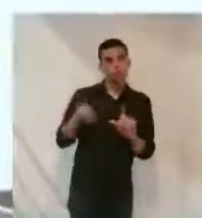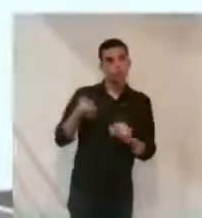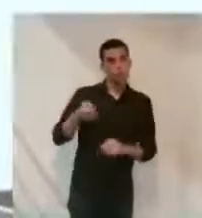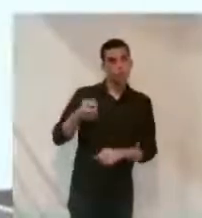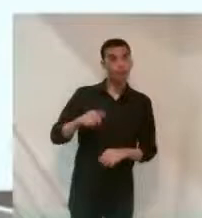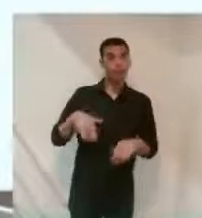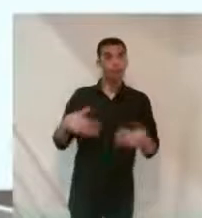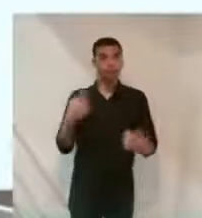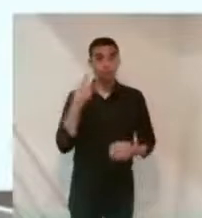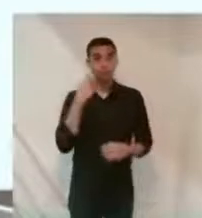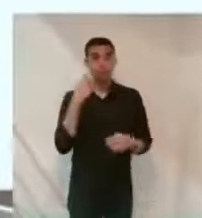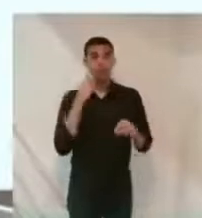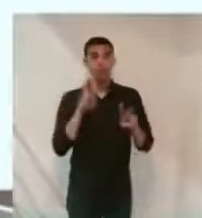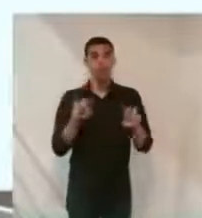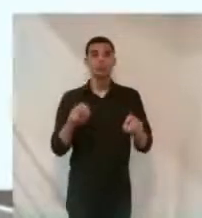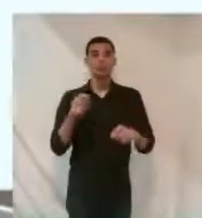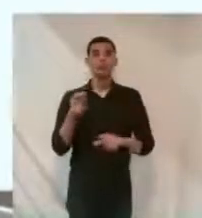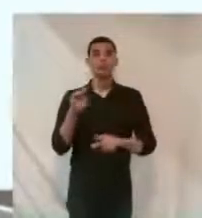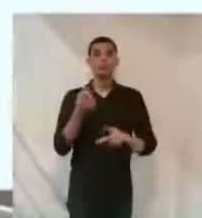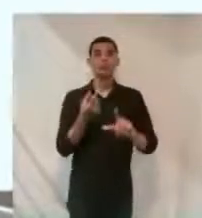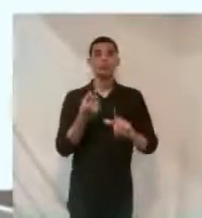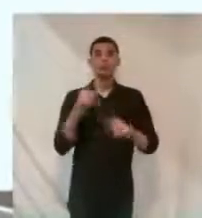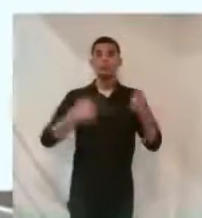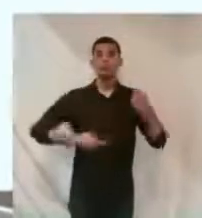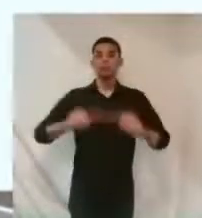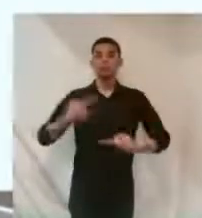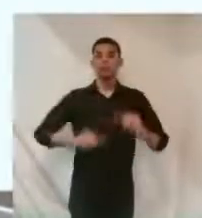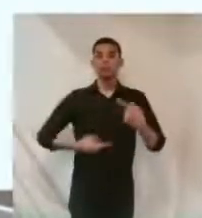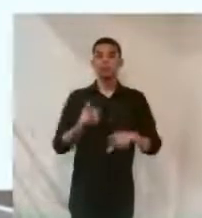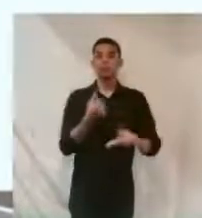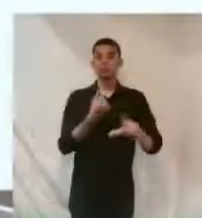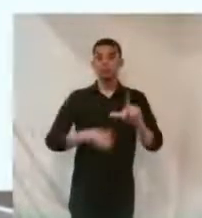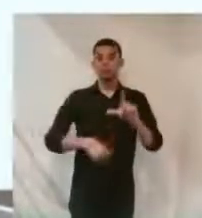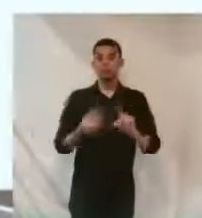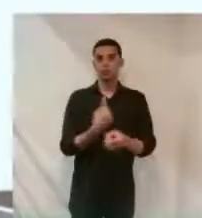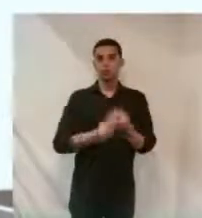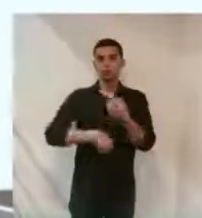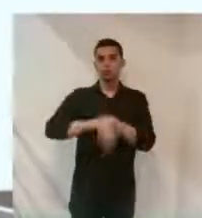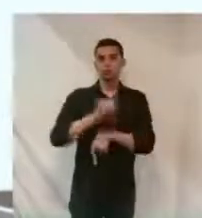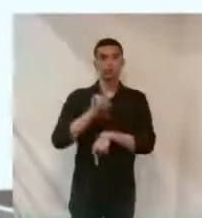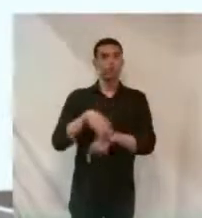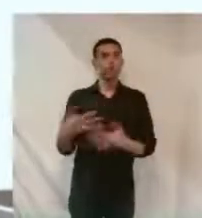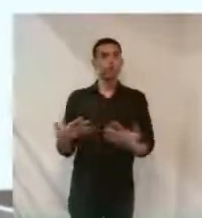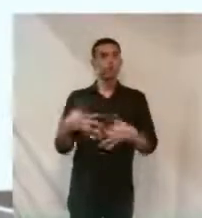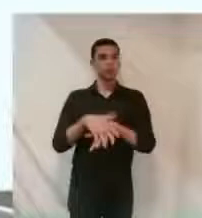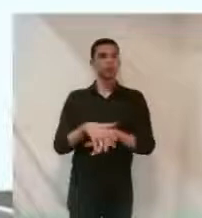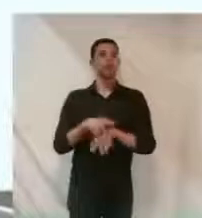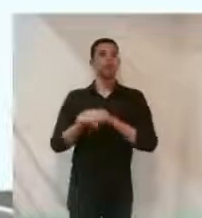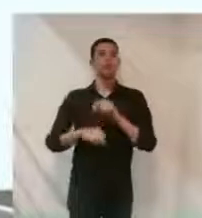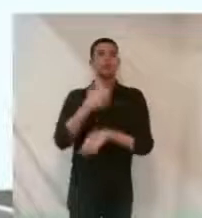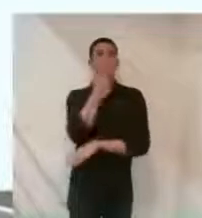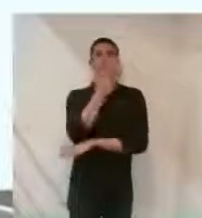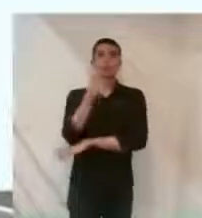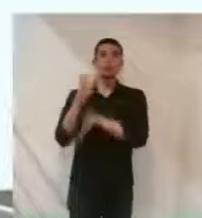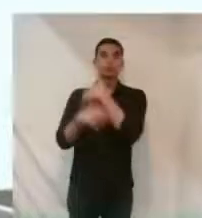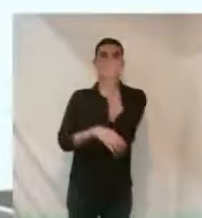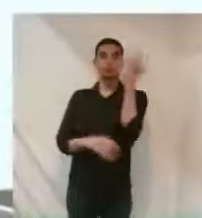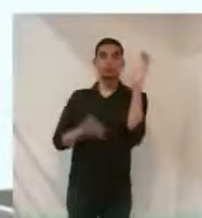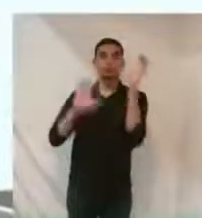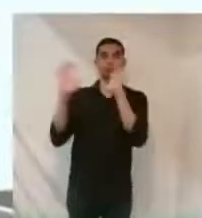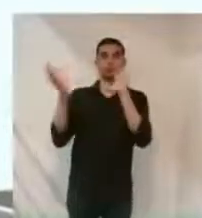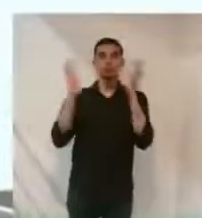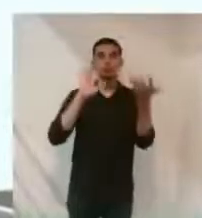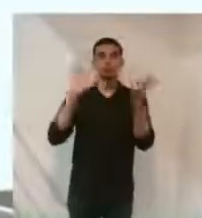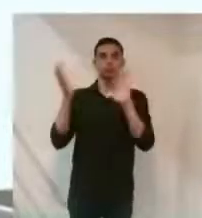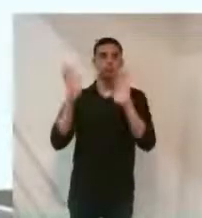falando de inclusão social e enfrentamento das mudanças climáticas. Nós não podemos perder de vista isso. A gente tem que ter